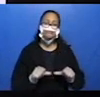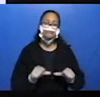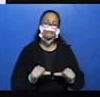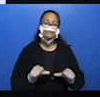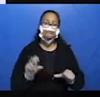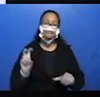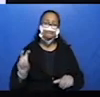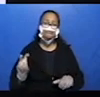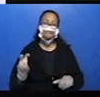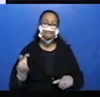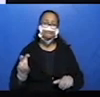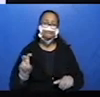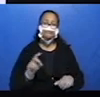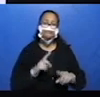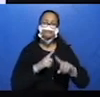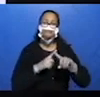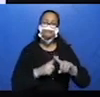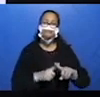cada multiplicação.